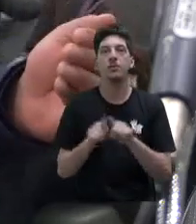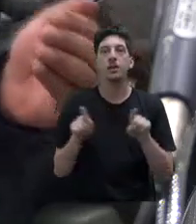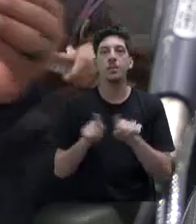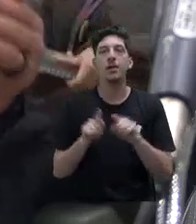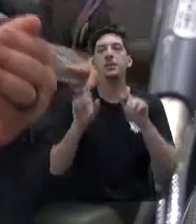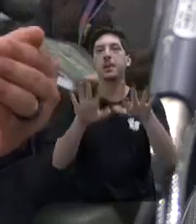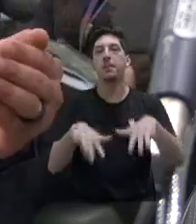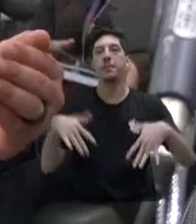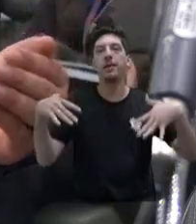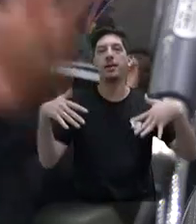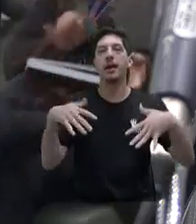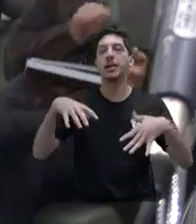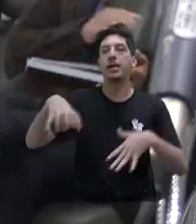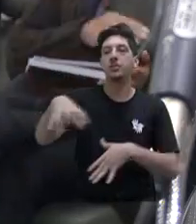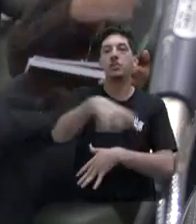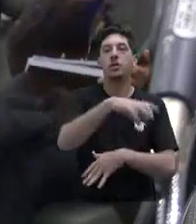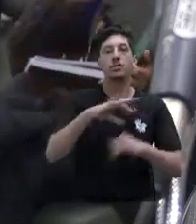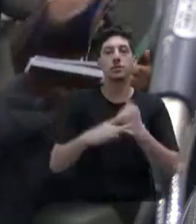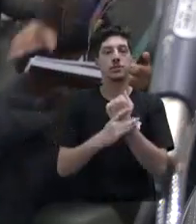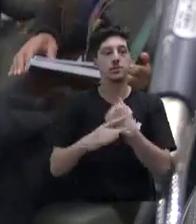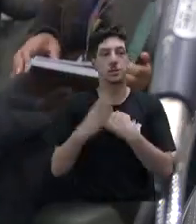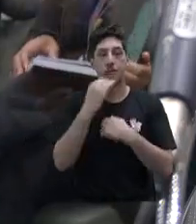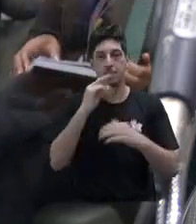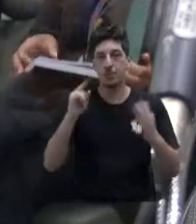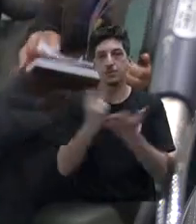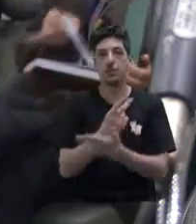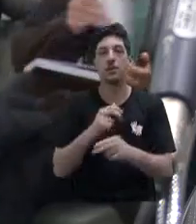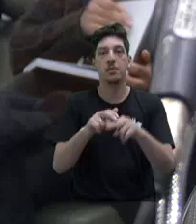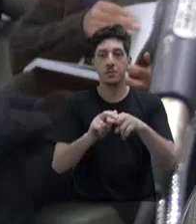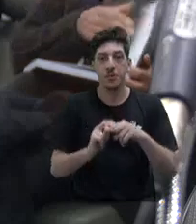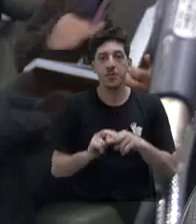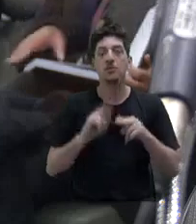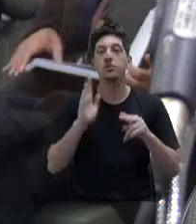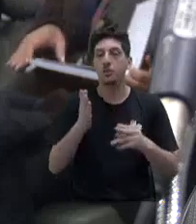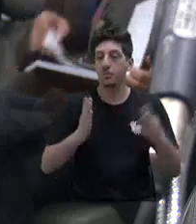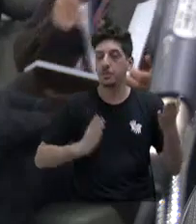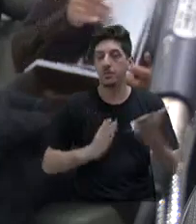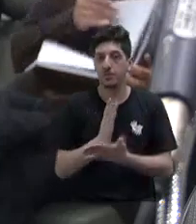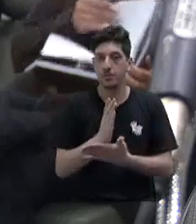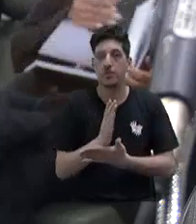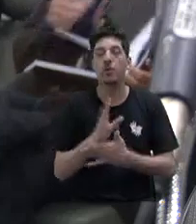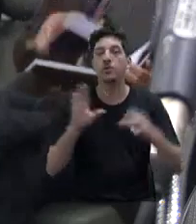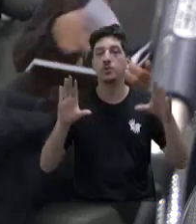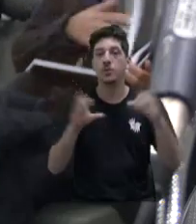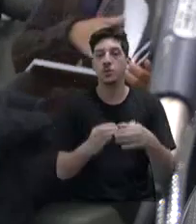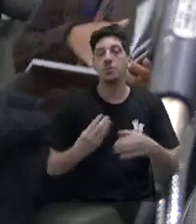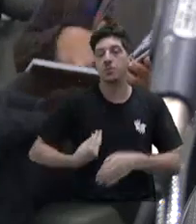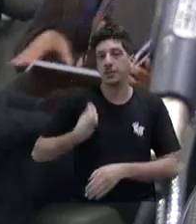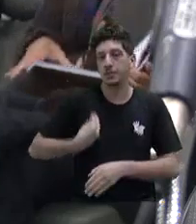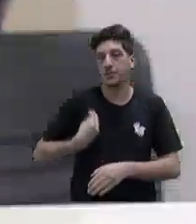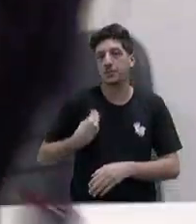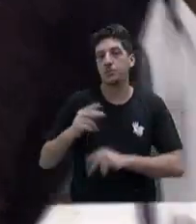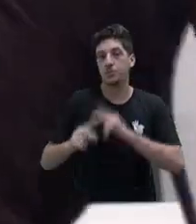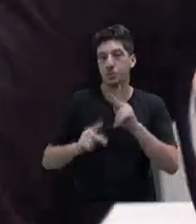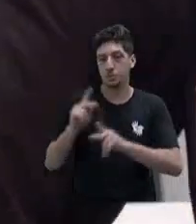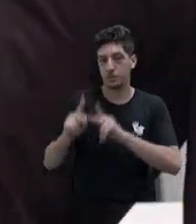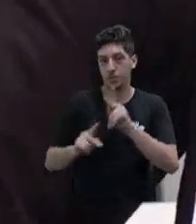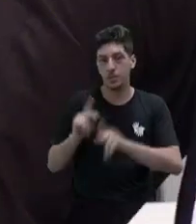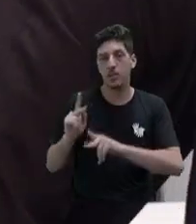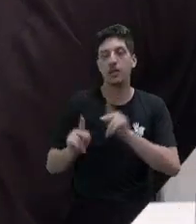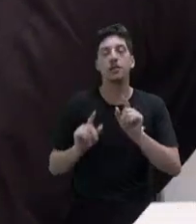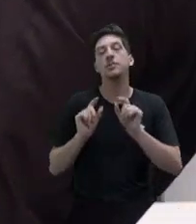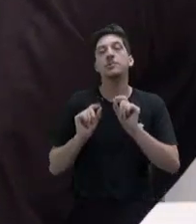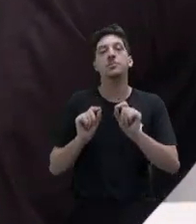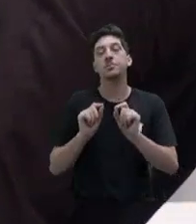plenárias regionais de segurança alimentar acontecendo em razão de terem aprovado na Comissão de Participação Popular